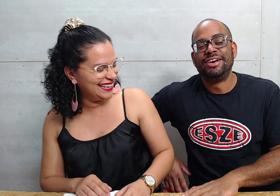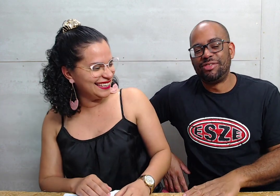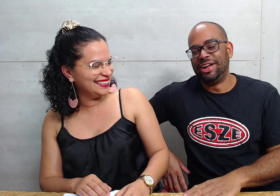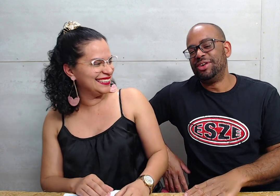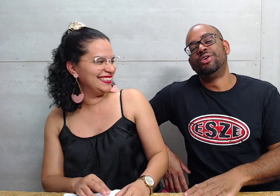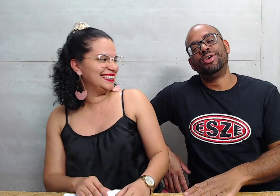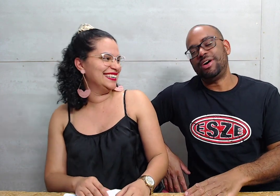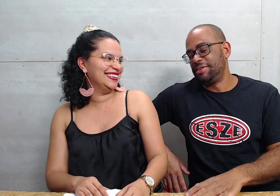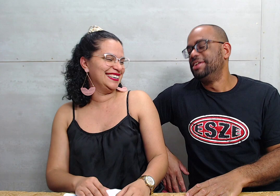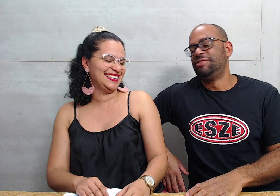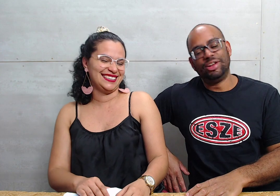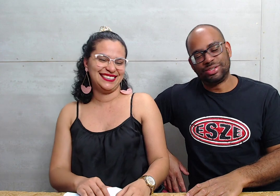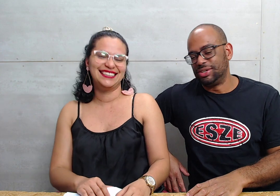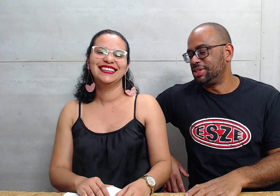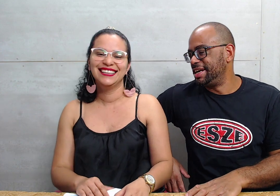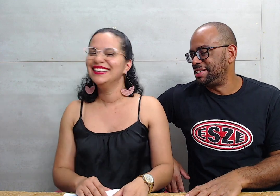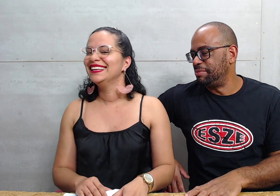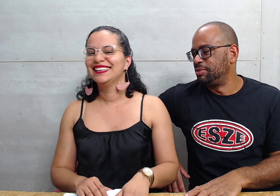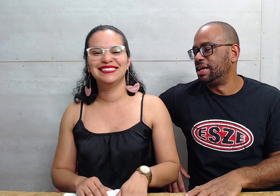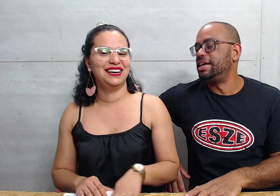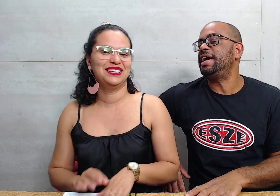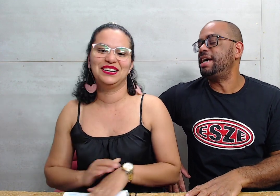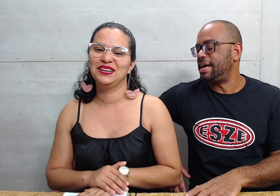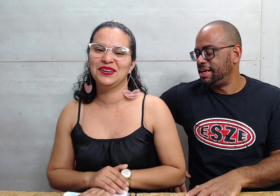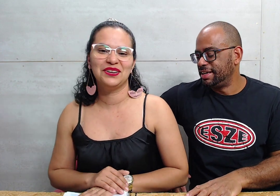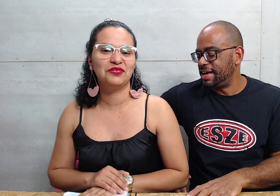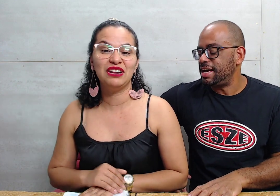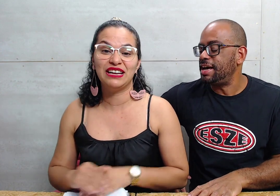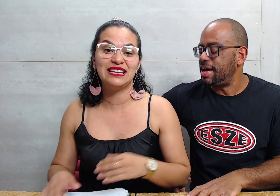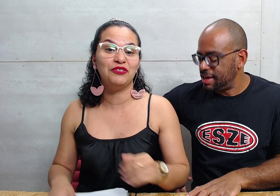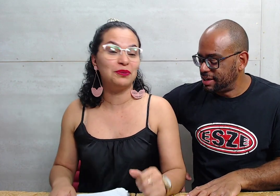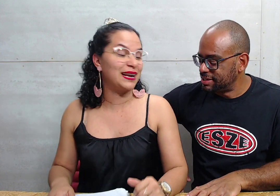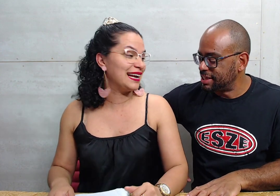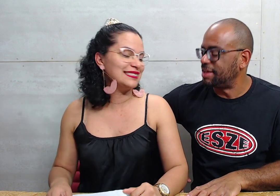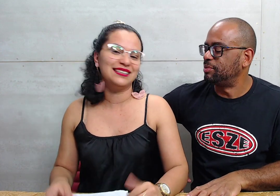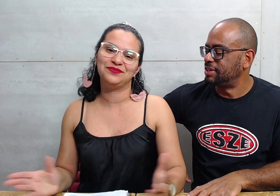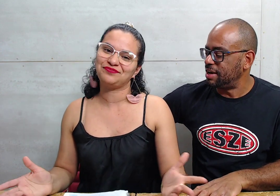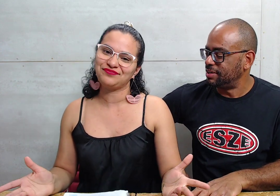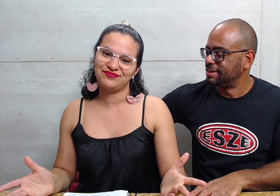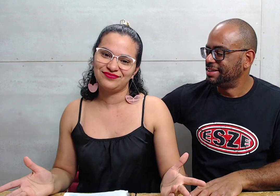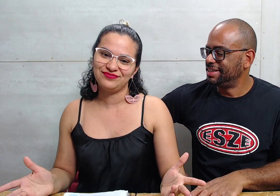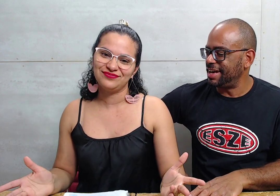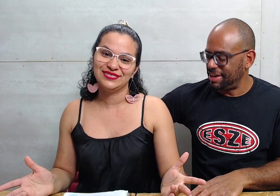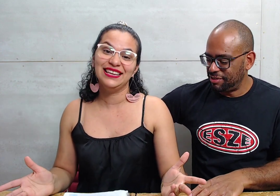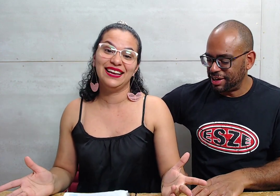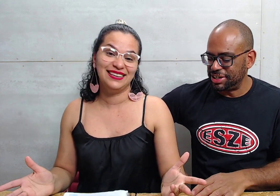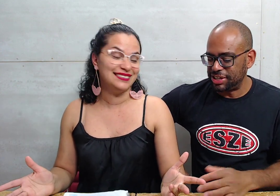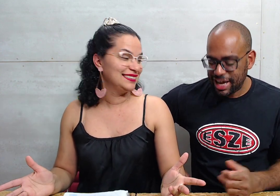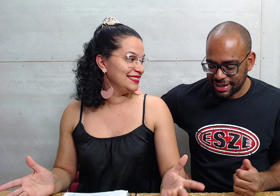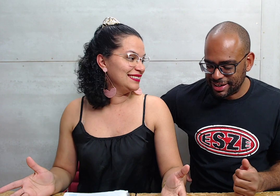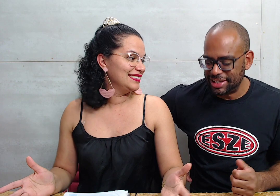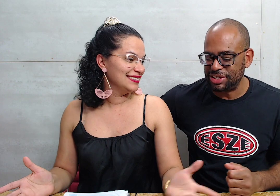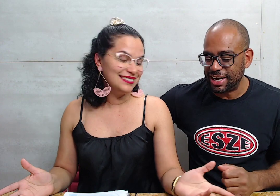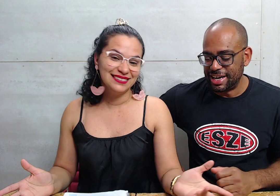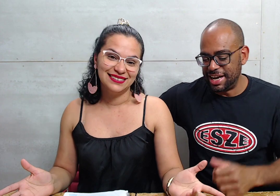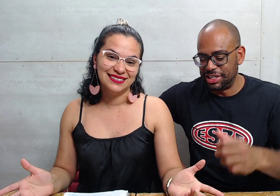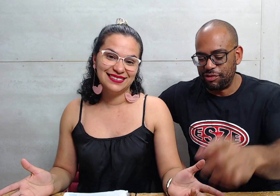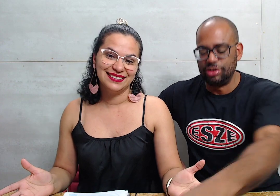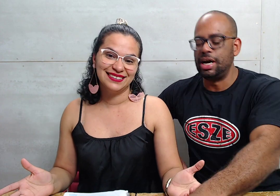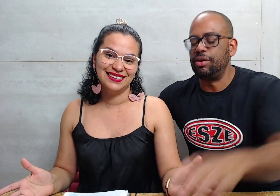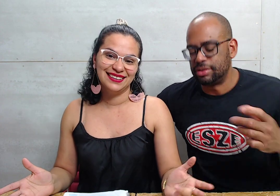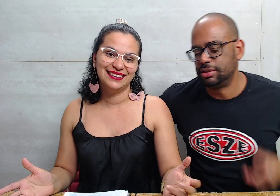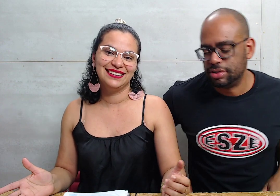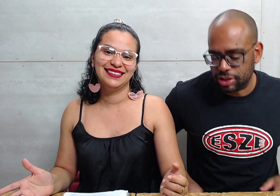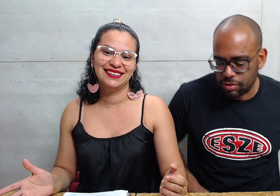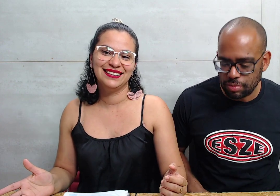Porra! Falou, falou que todo jornalista é bundão. Não, e aí? Você tem bundão? E aí? Vai deixar? Aí ele já